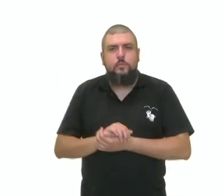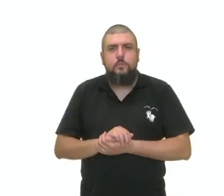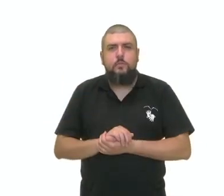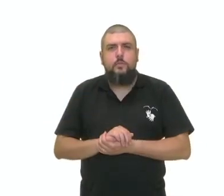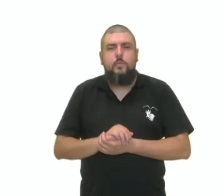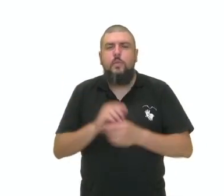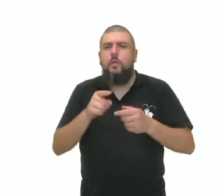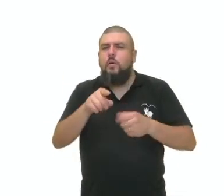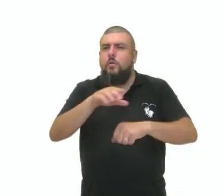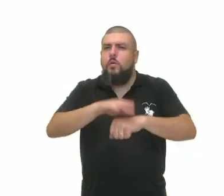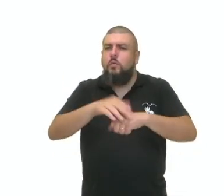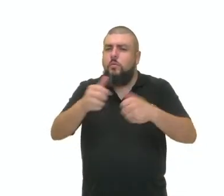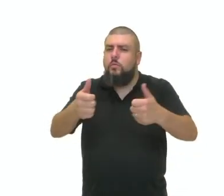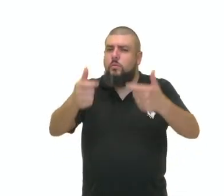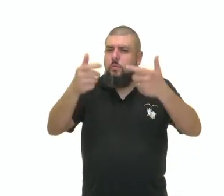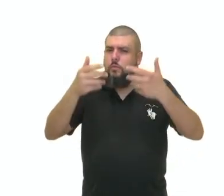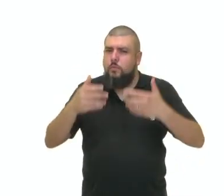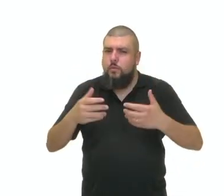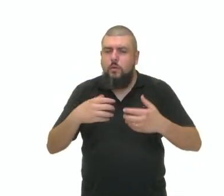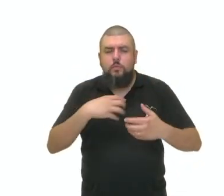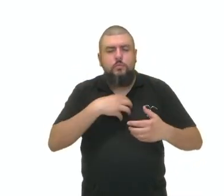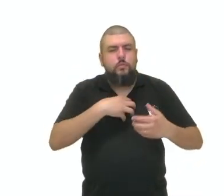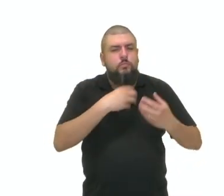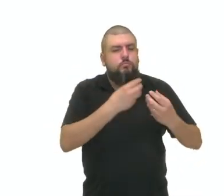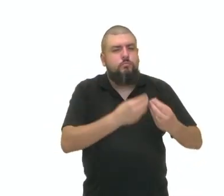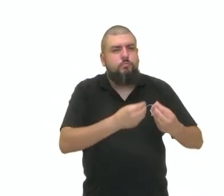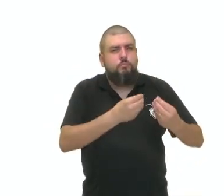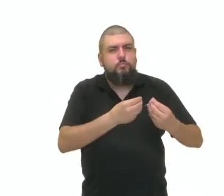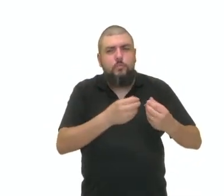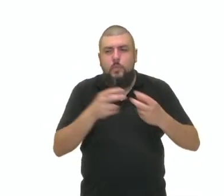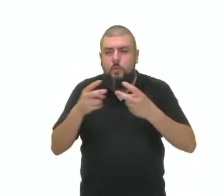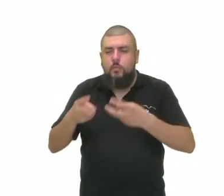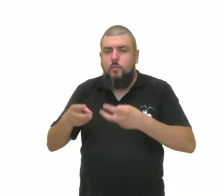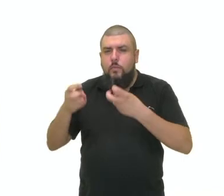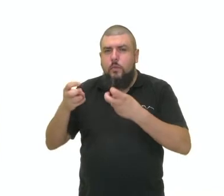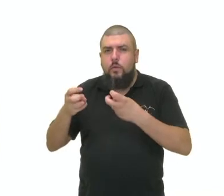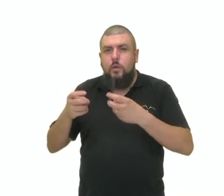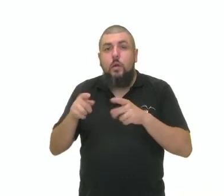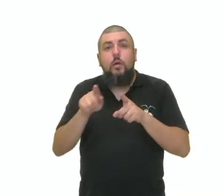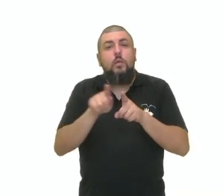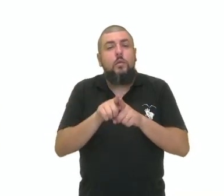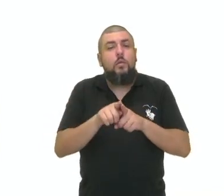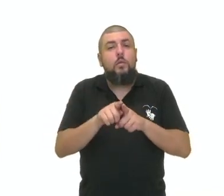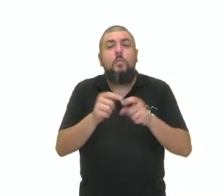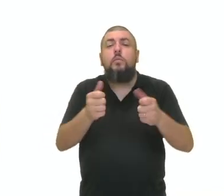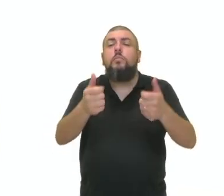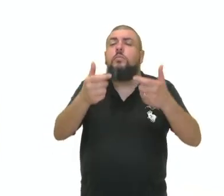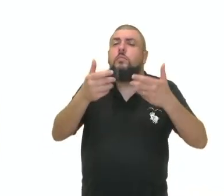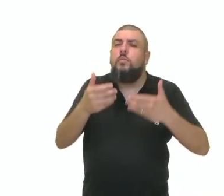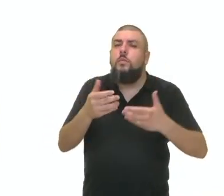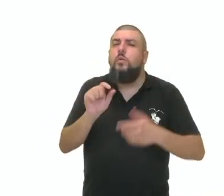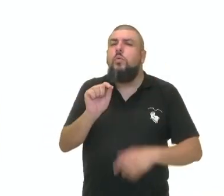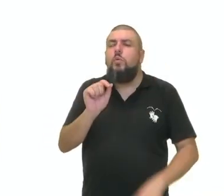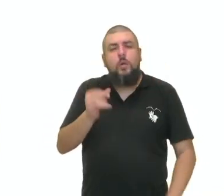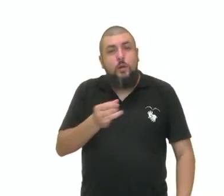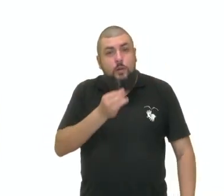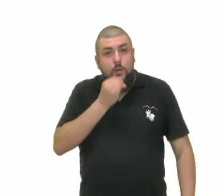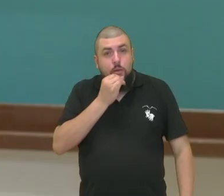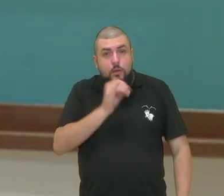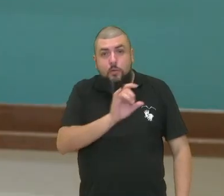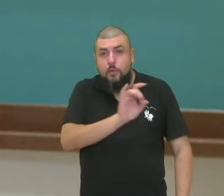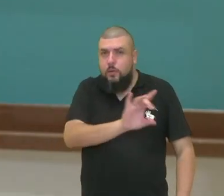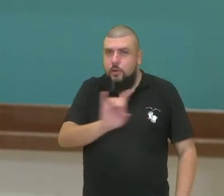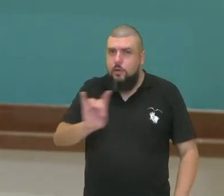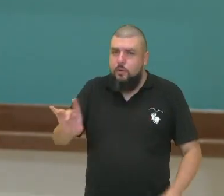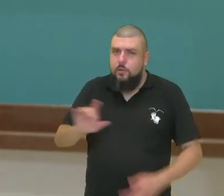entre sensação e percepção. Em seguida, cite exemplos que possam ilustrar essas formas da experiência